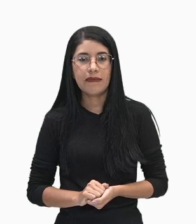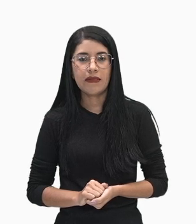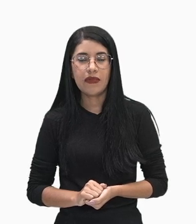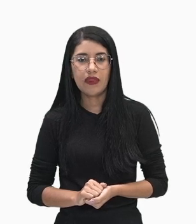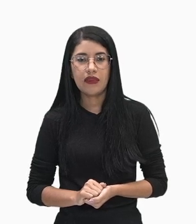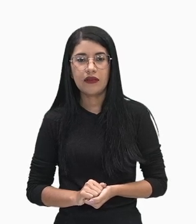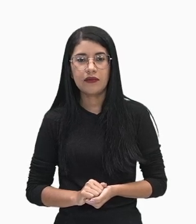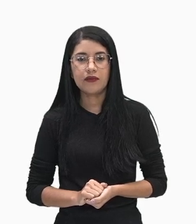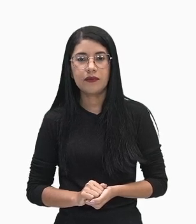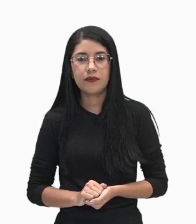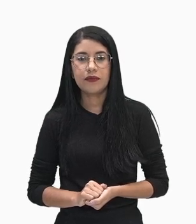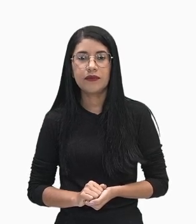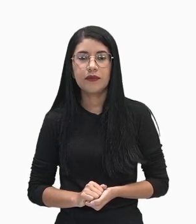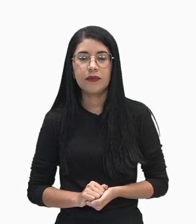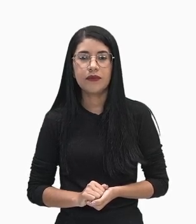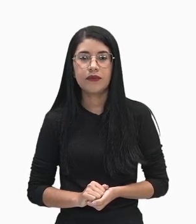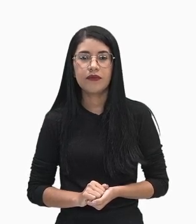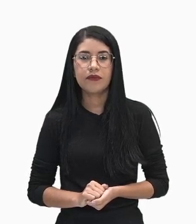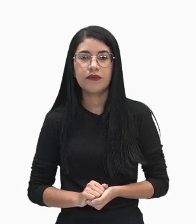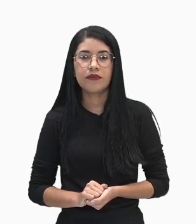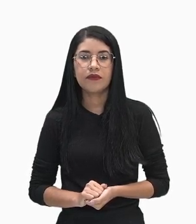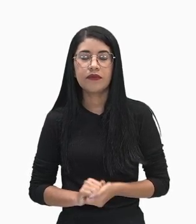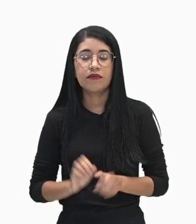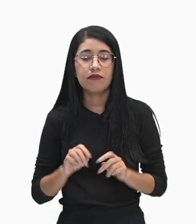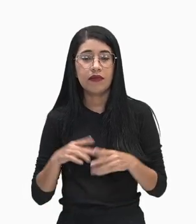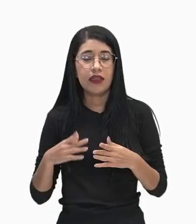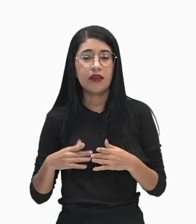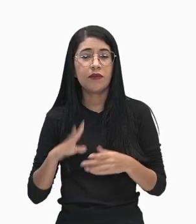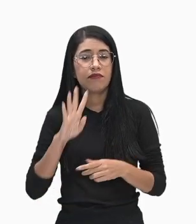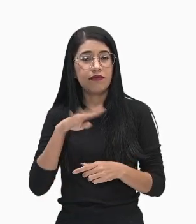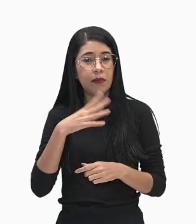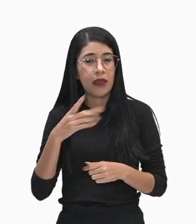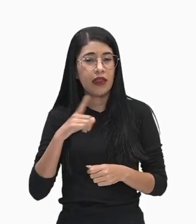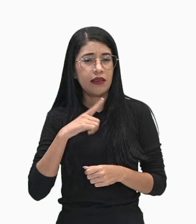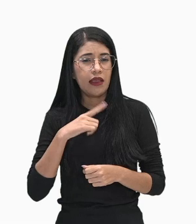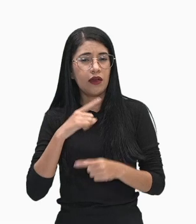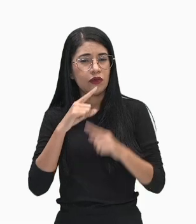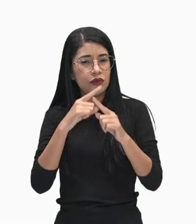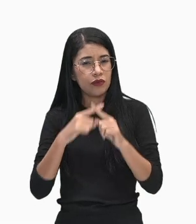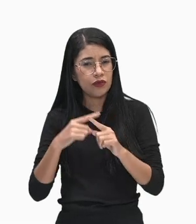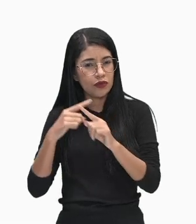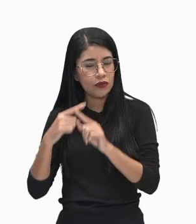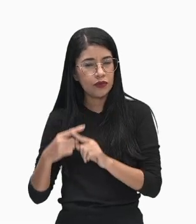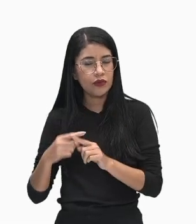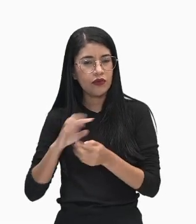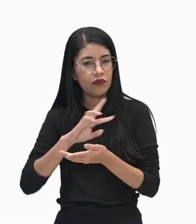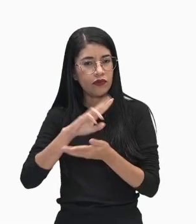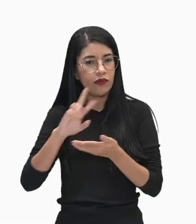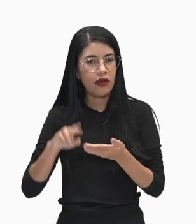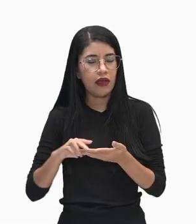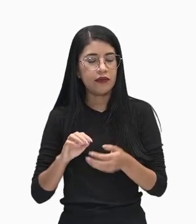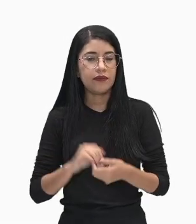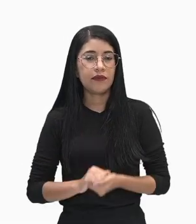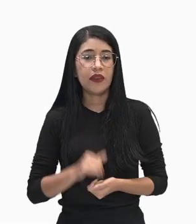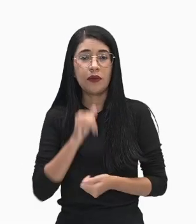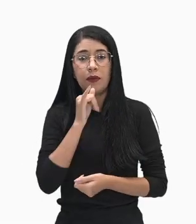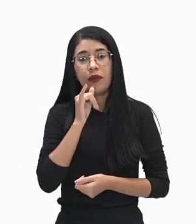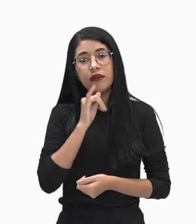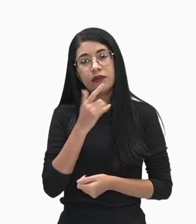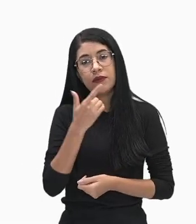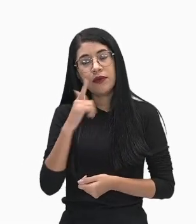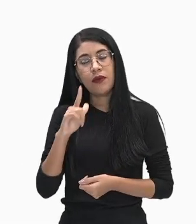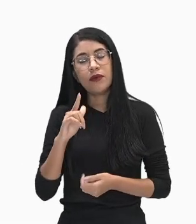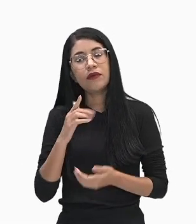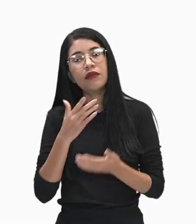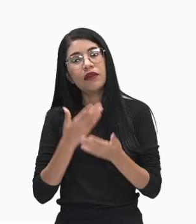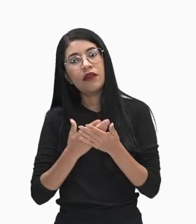12. Muito bem, pessoal, aí temos os submúltiplos. E agora vamos ao exemplo da nossa